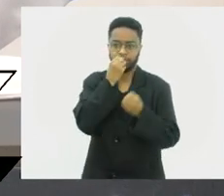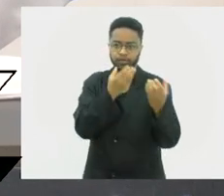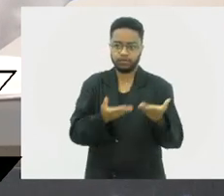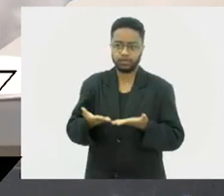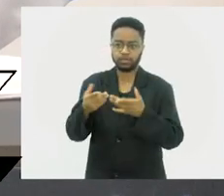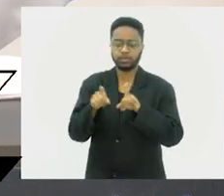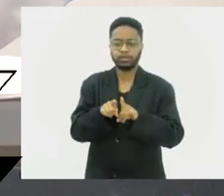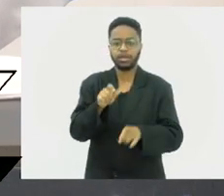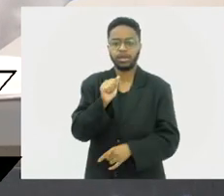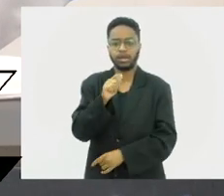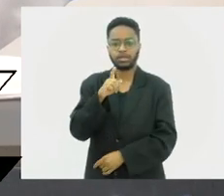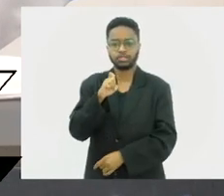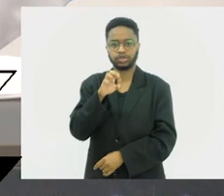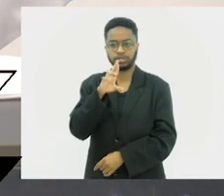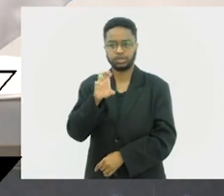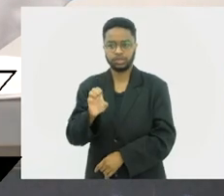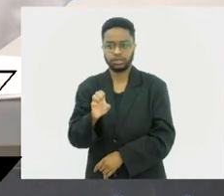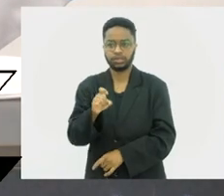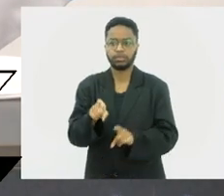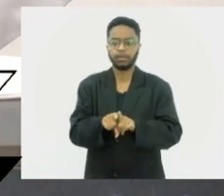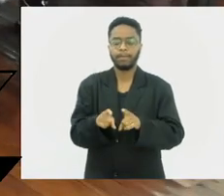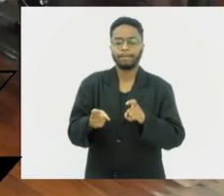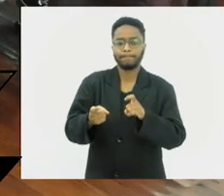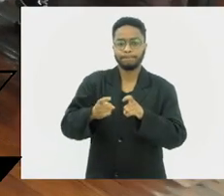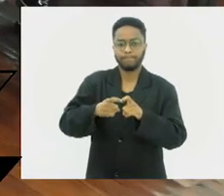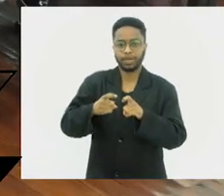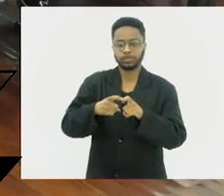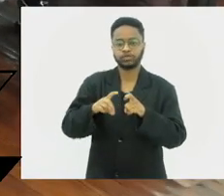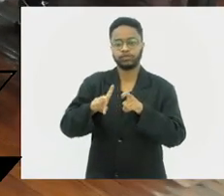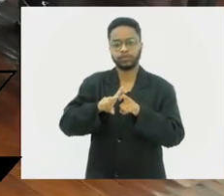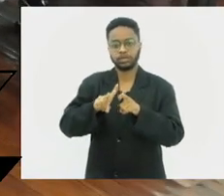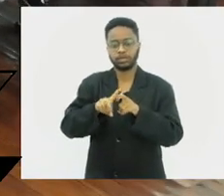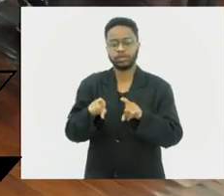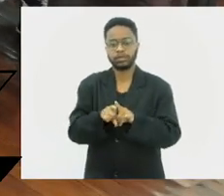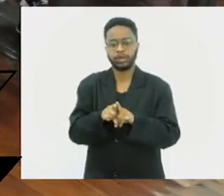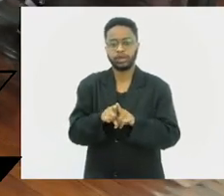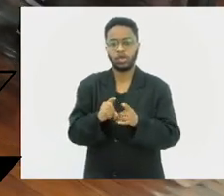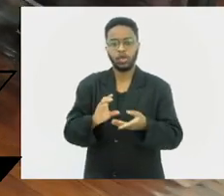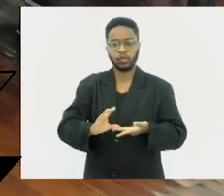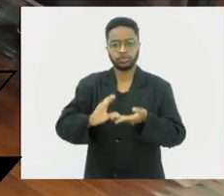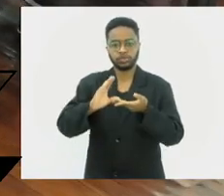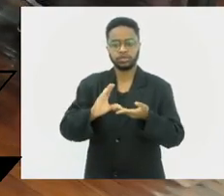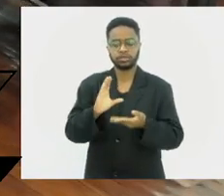Guerra Azevedo, médico veterinário e conselheiro do CRMV.